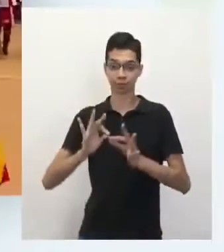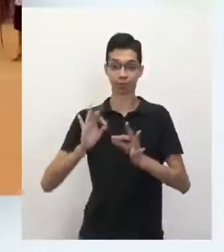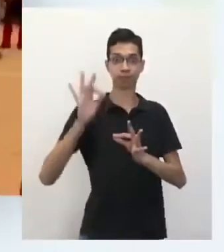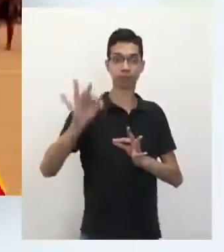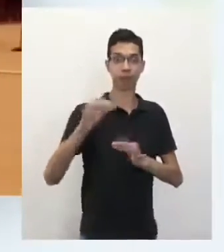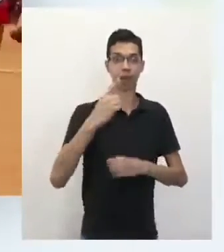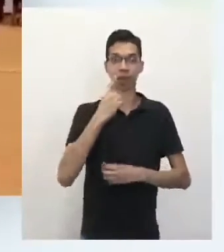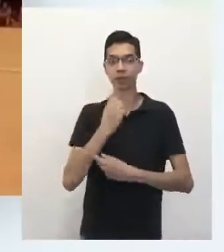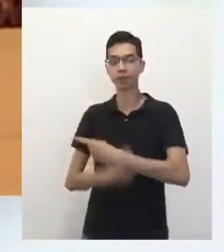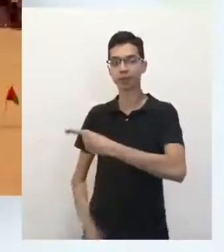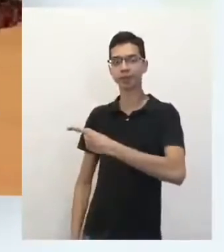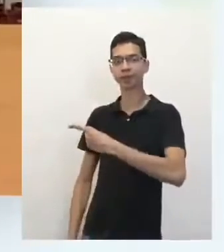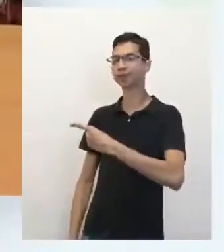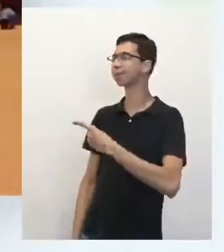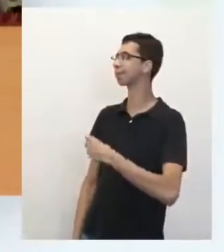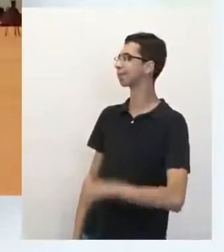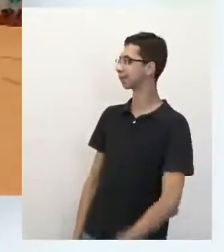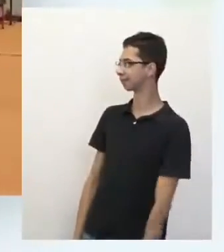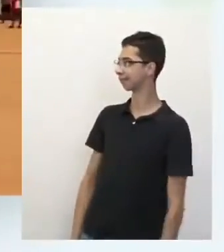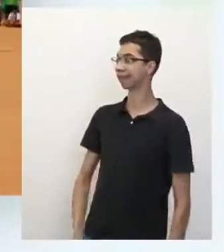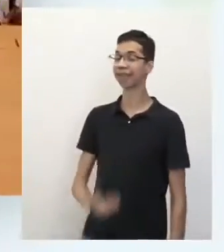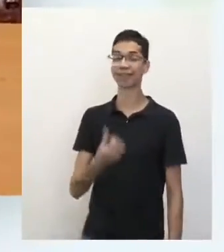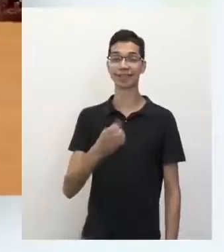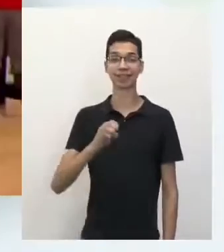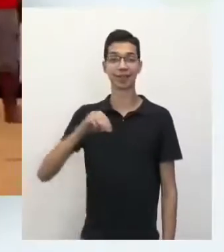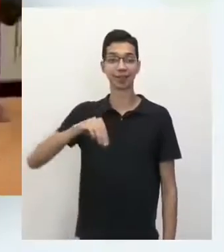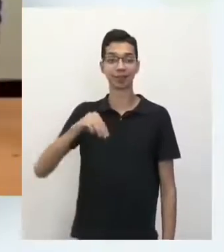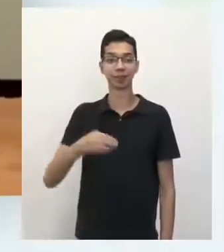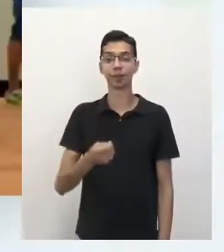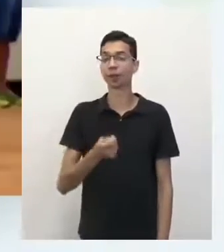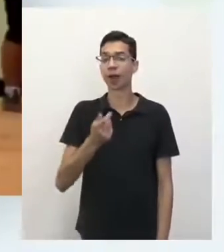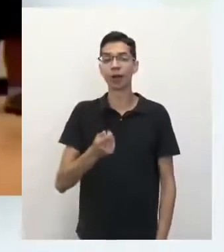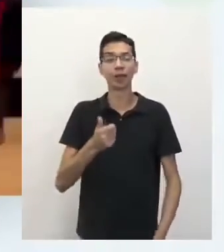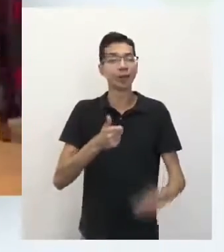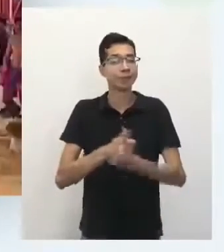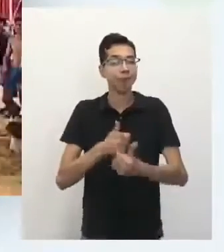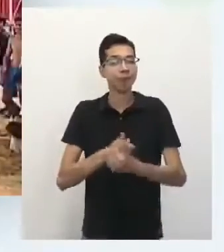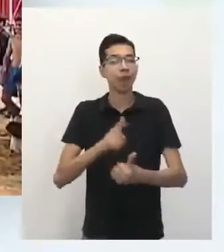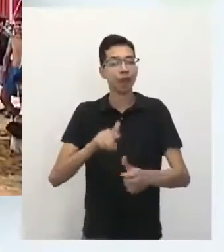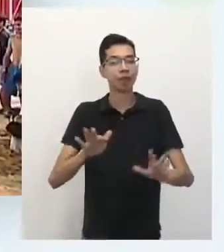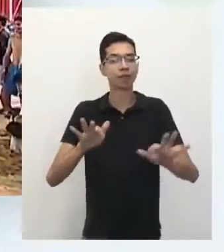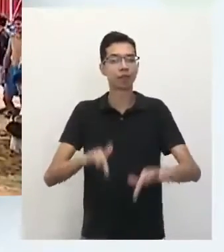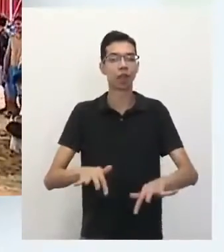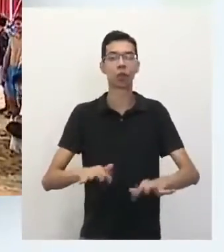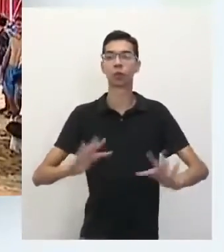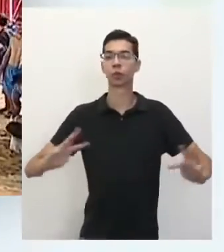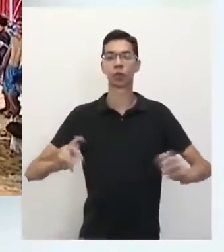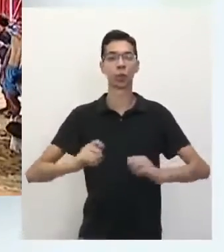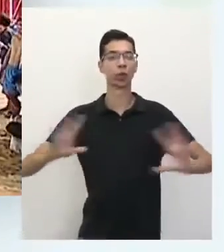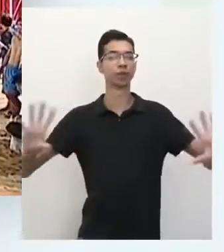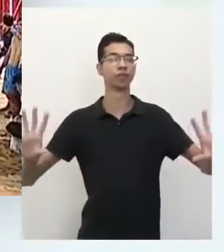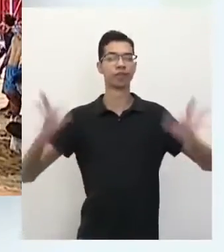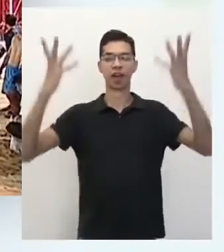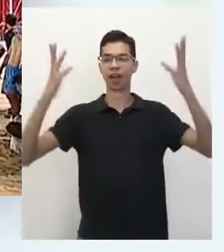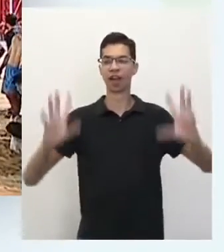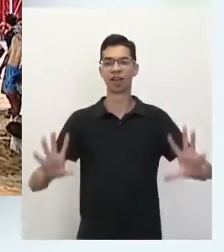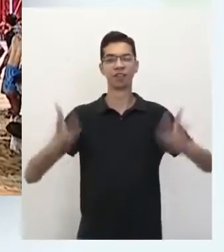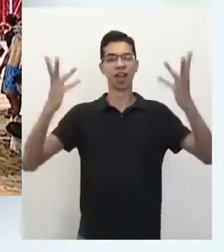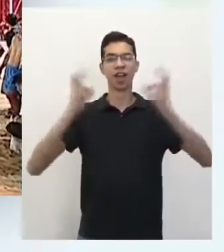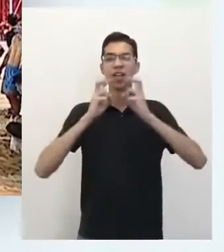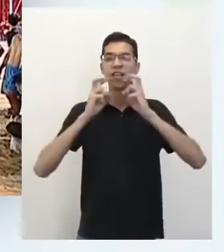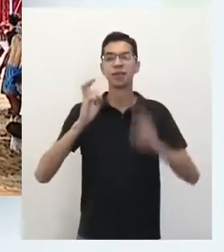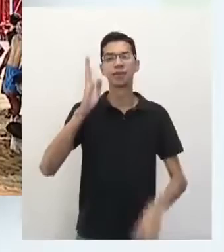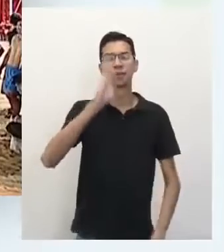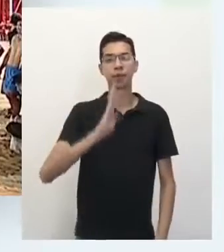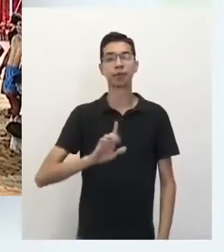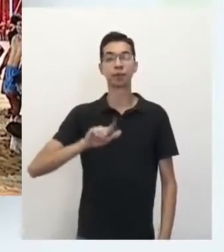tinha 60 metros, então foi perto do limite final. E a plateia reagiu em coro, fez muita festa, gritou o nome do Brasil, depois